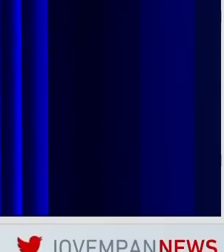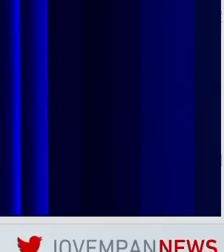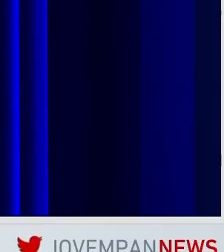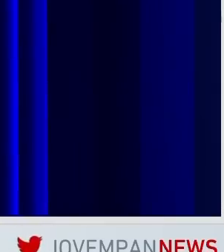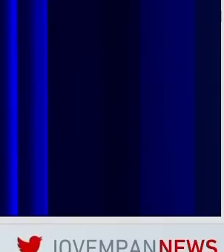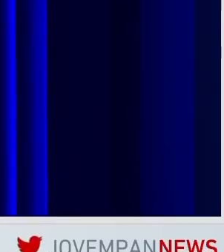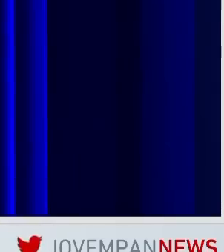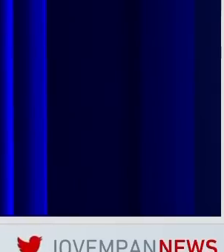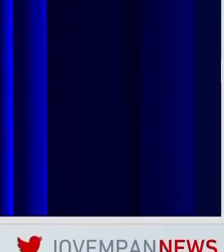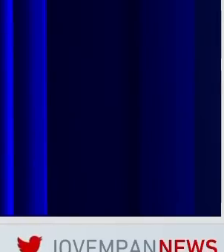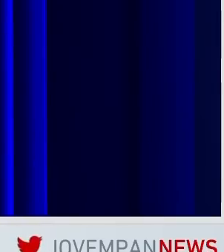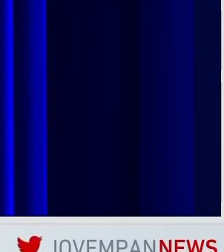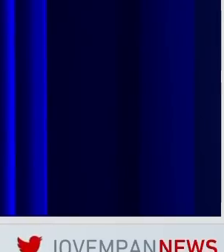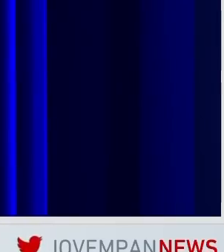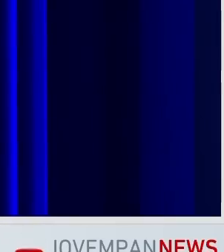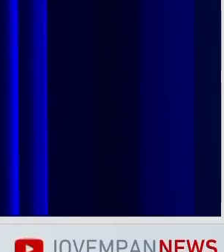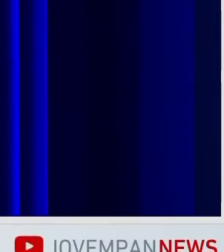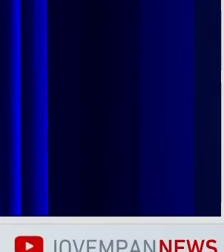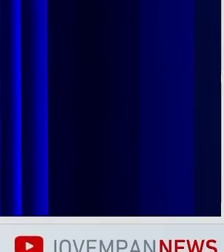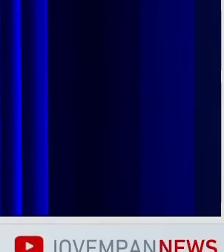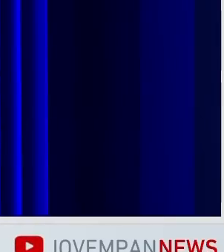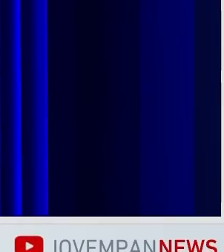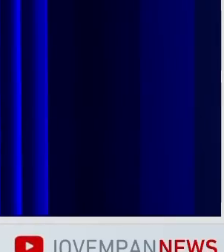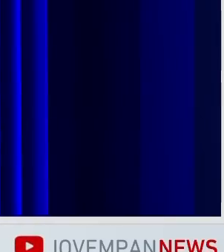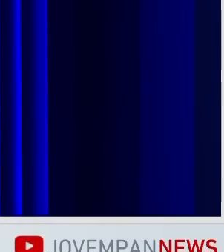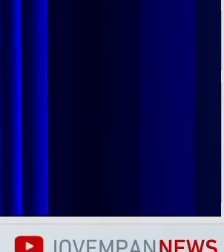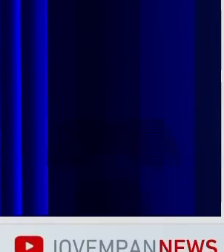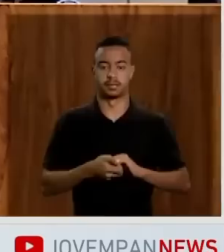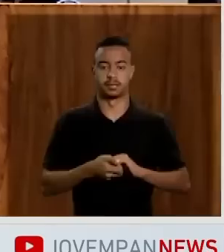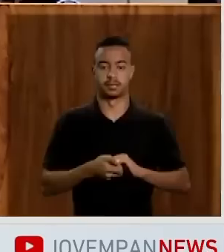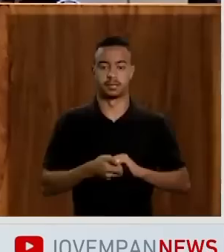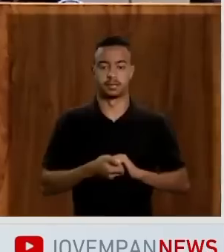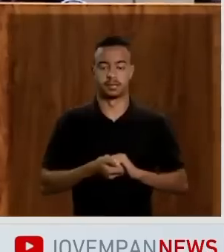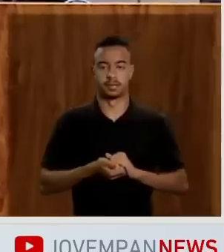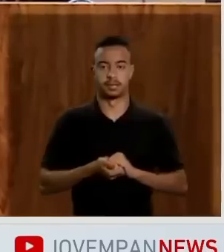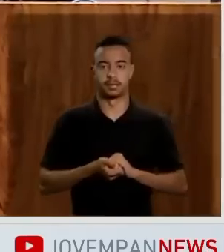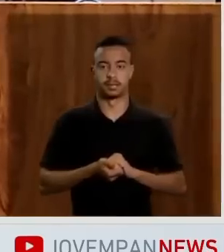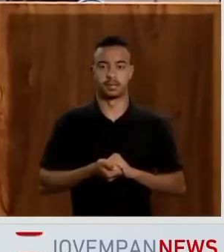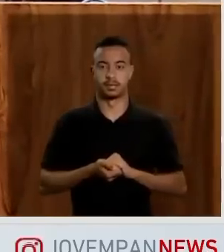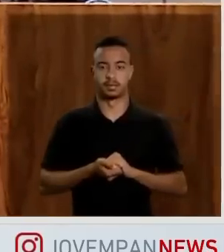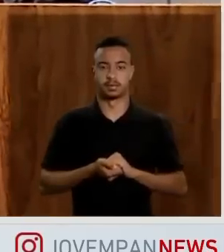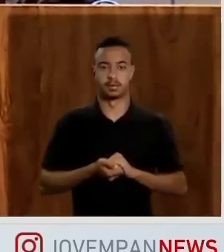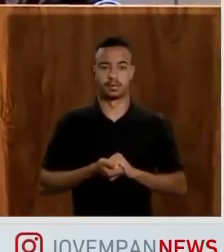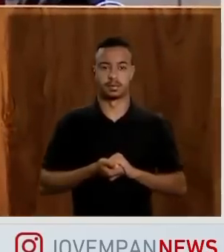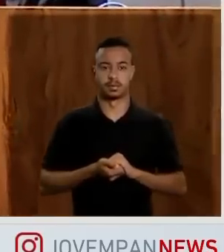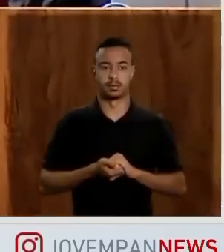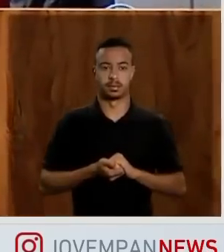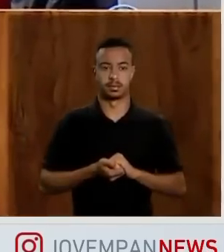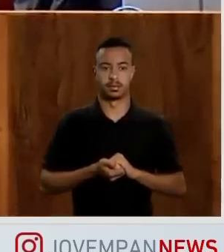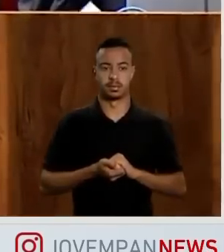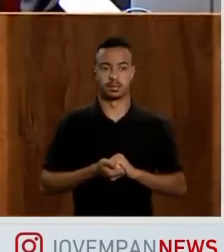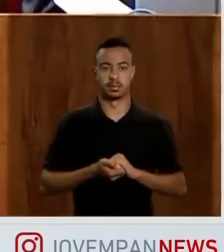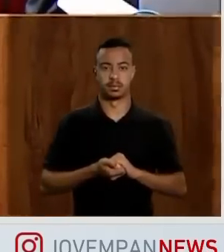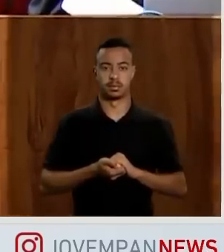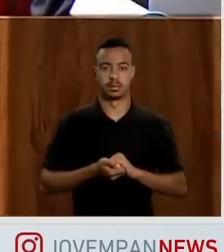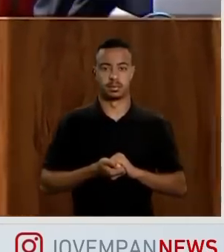saindo de um lugar e indo para outro, como já aconteceu com o ministro Gilmar Mendes em Portugal, já há alguns anos.